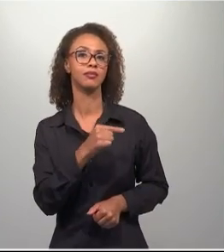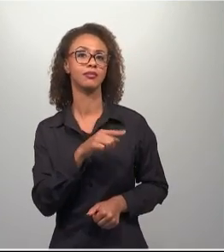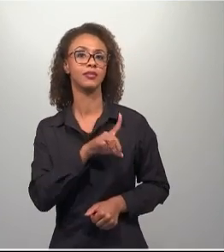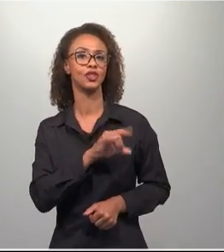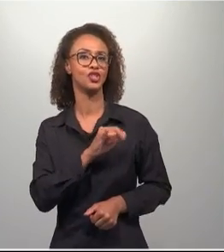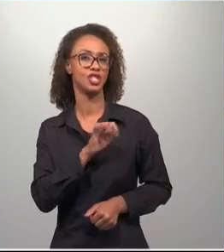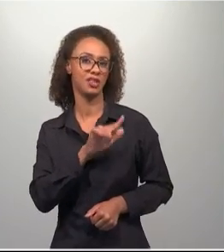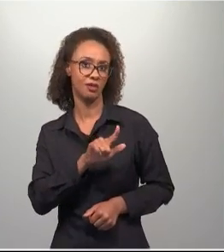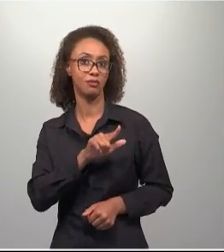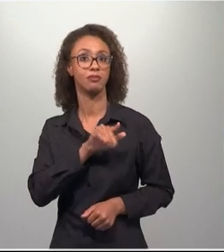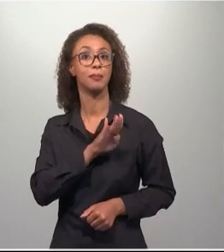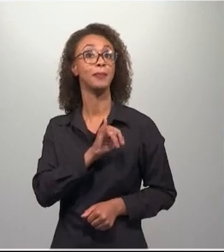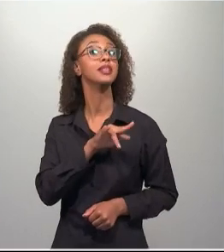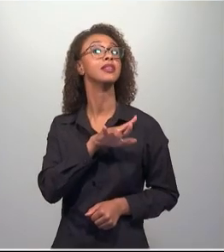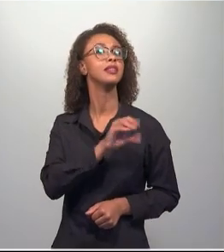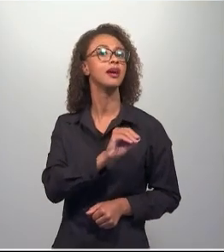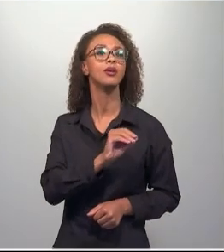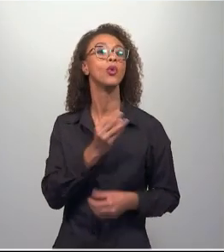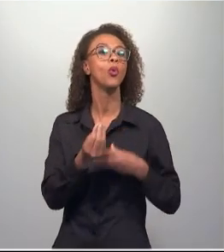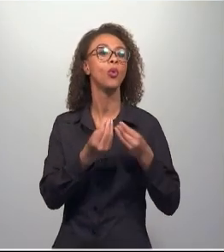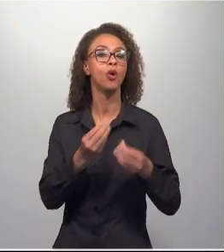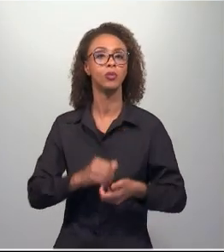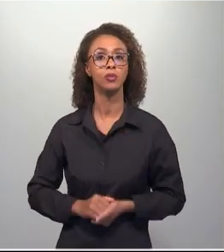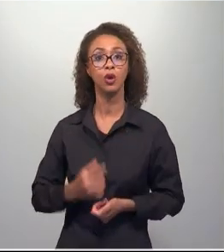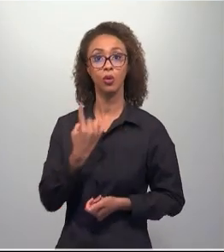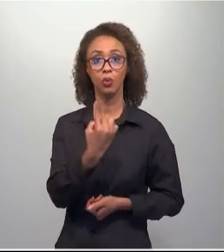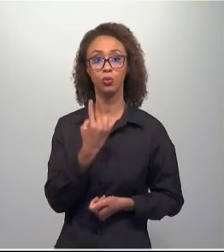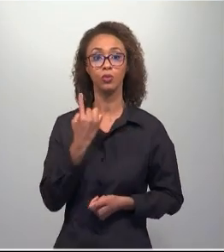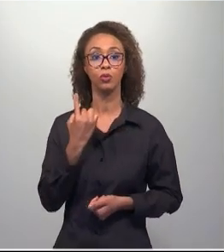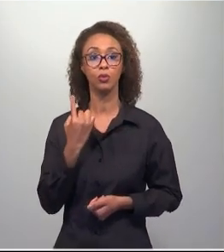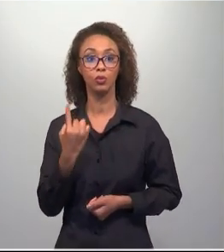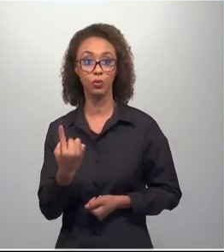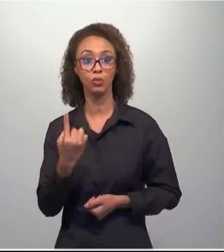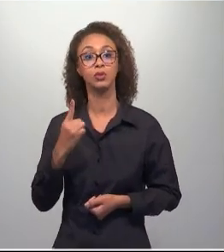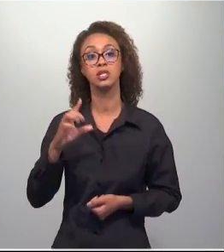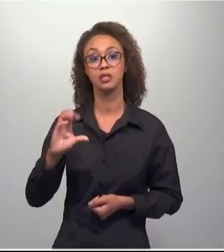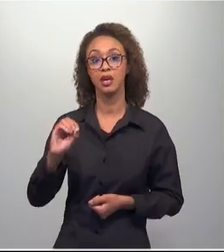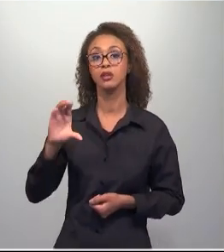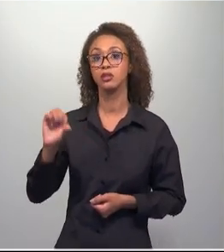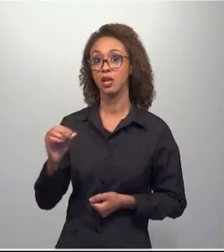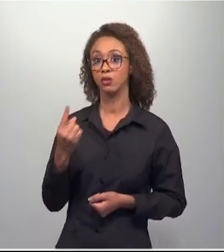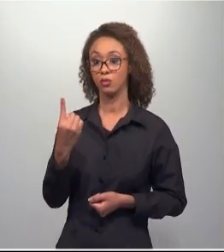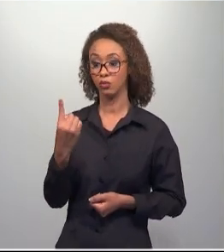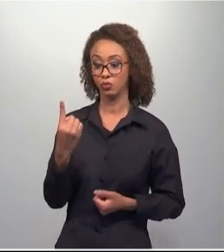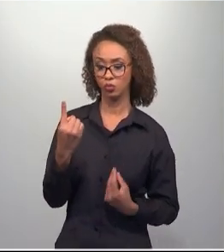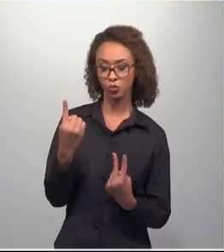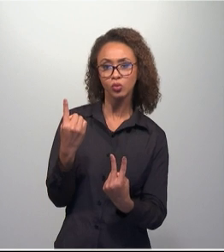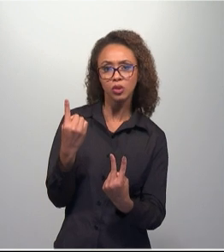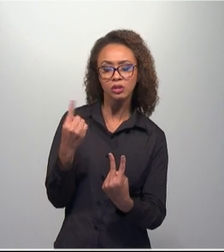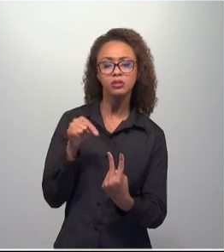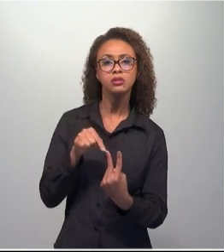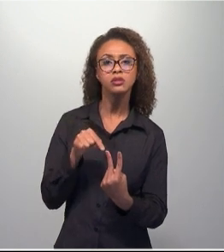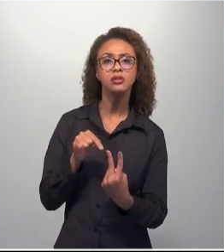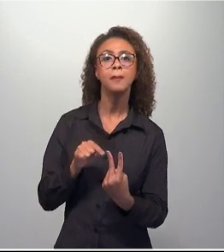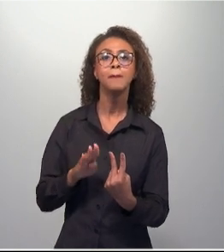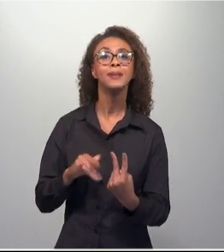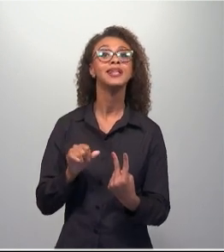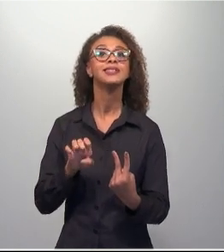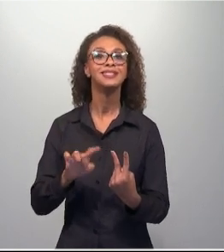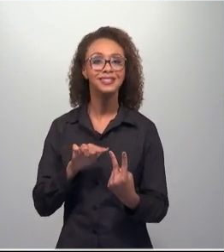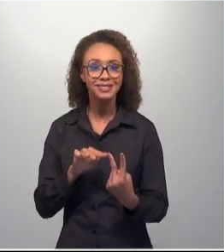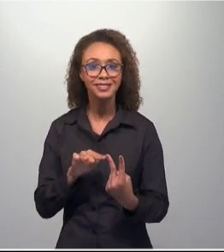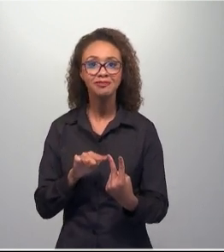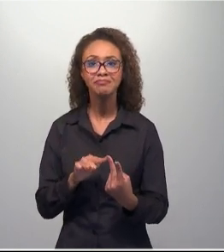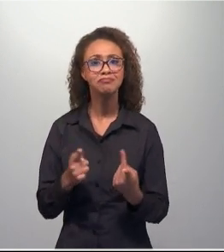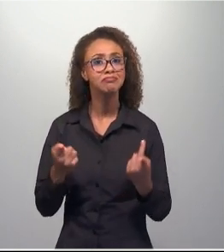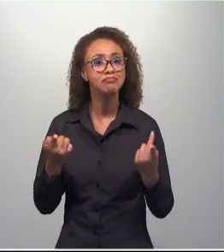desse mal tem lá 10 001 na base 2 que é exatamente como